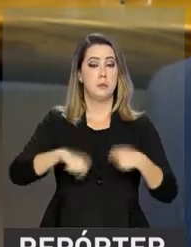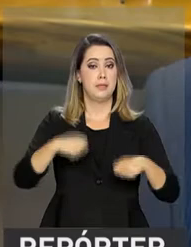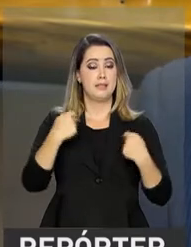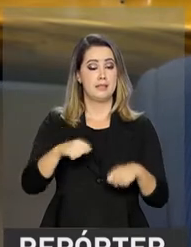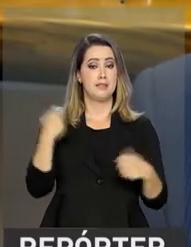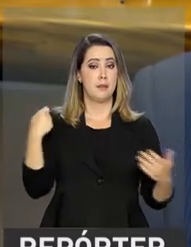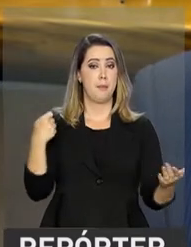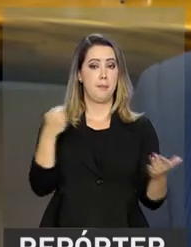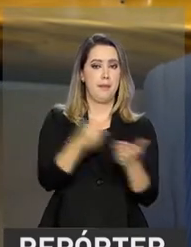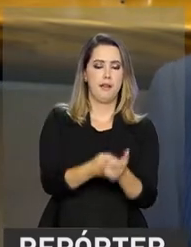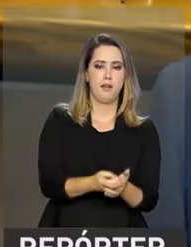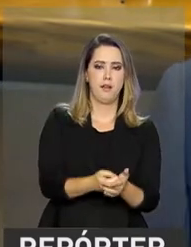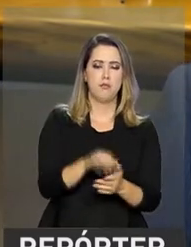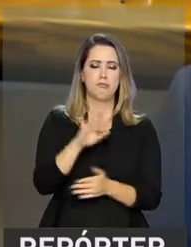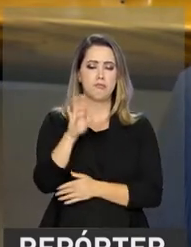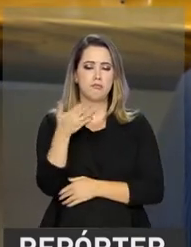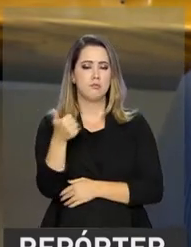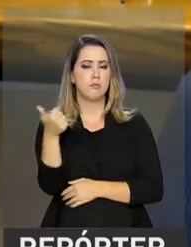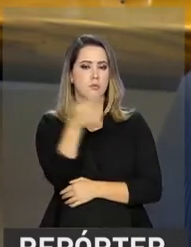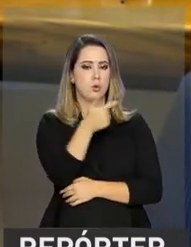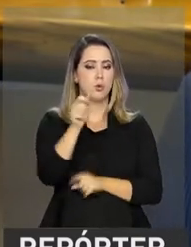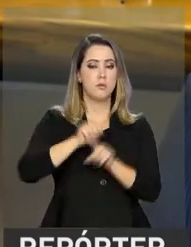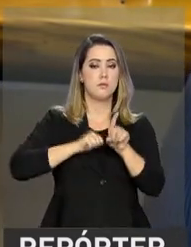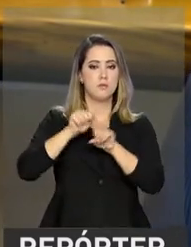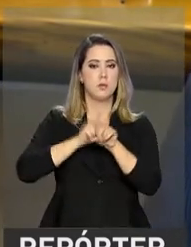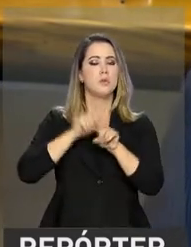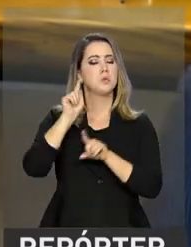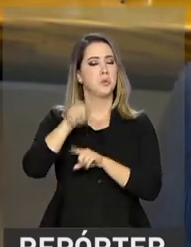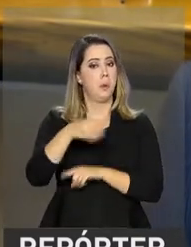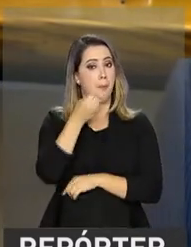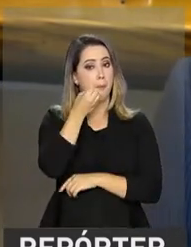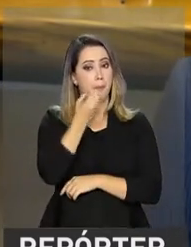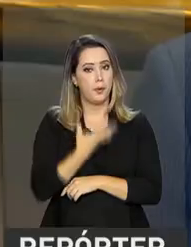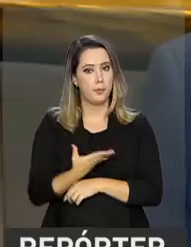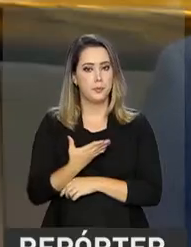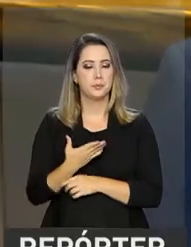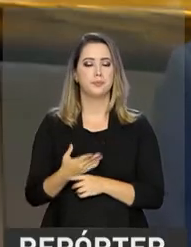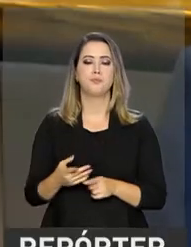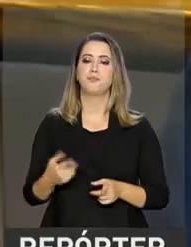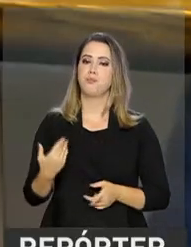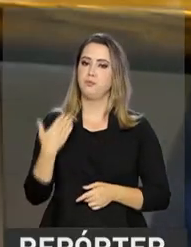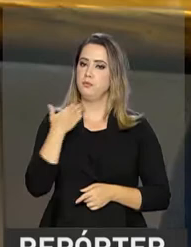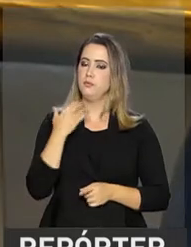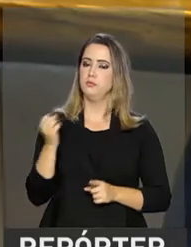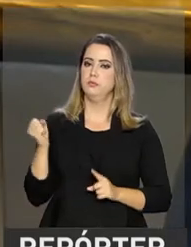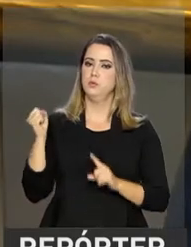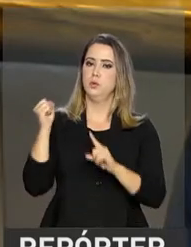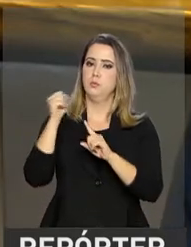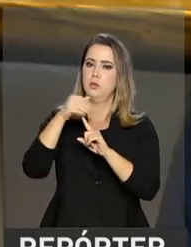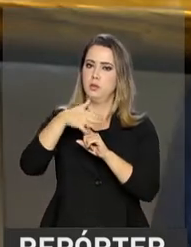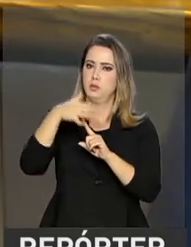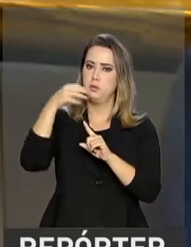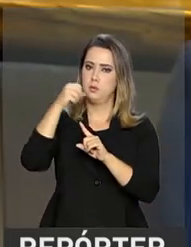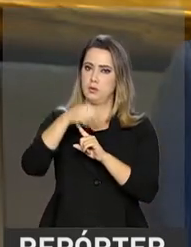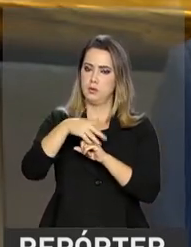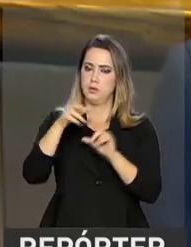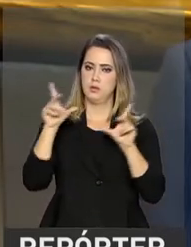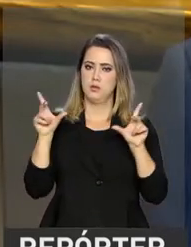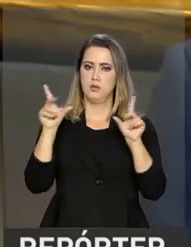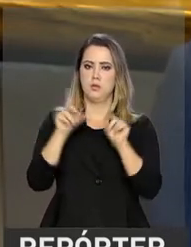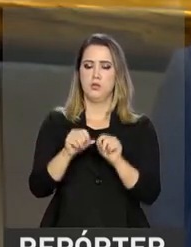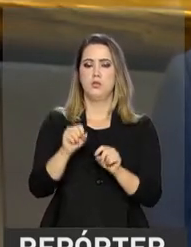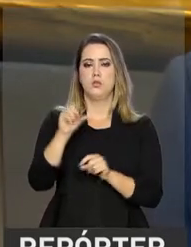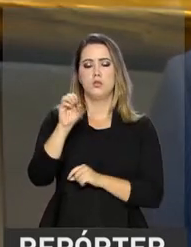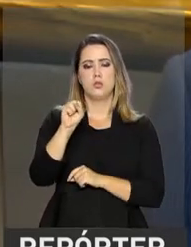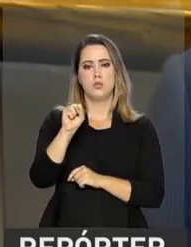precisa ser paga nos próximos 12 meses o que é um indicador positivo também banco central reduzindo a taxa selic ao longo de todo o ano